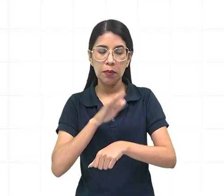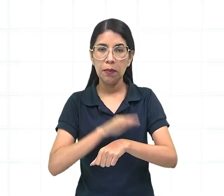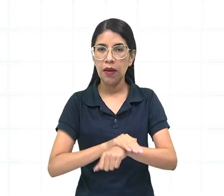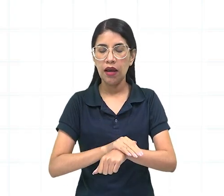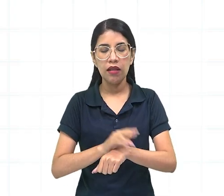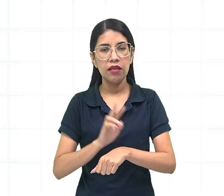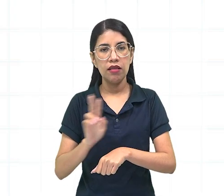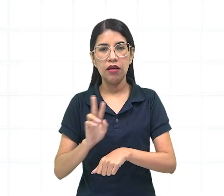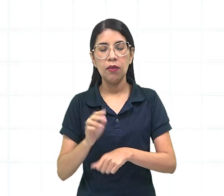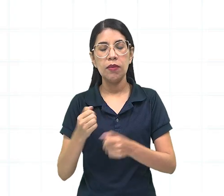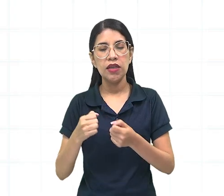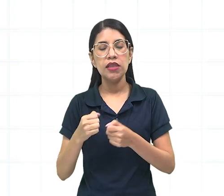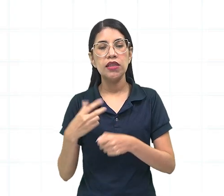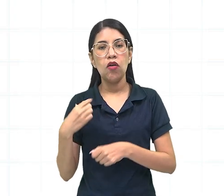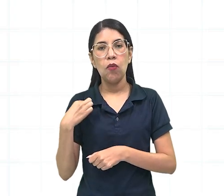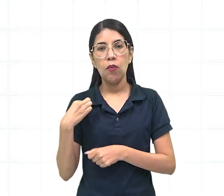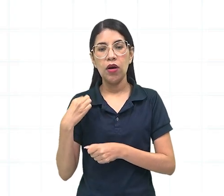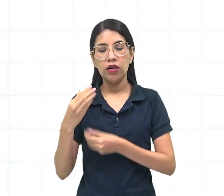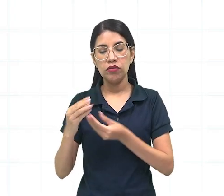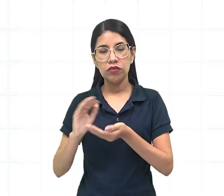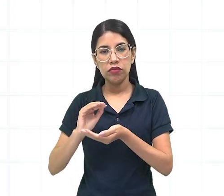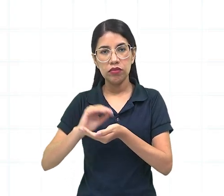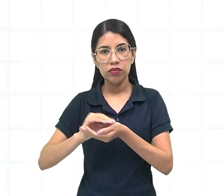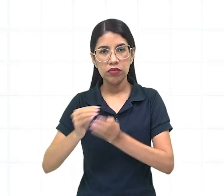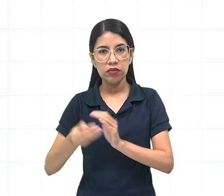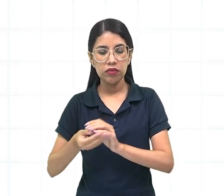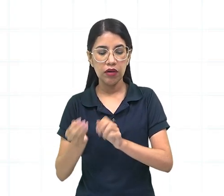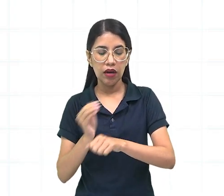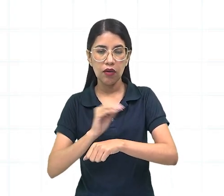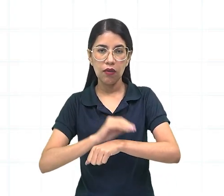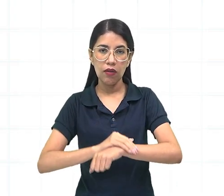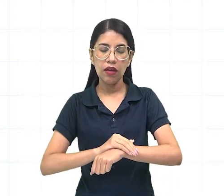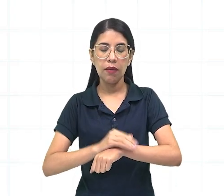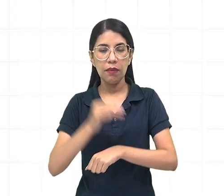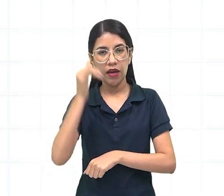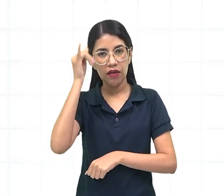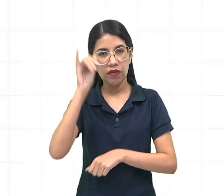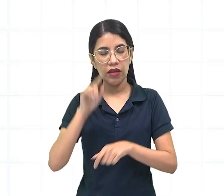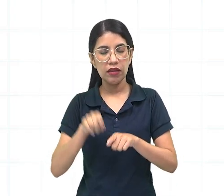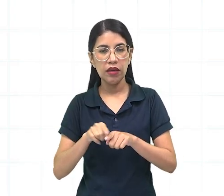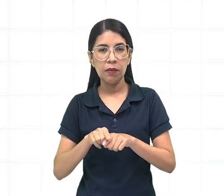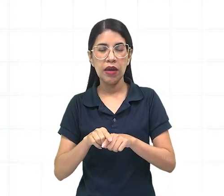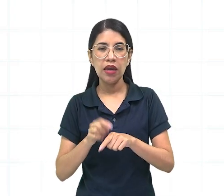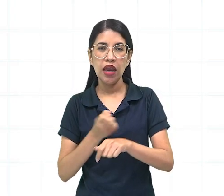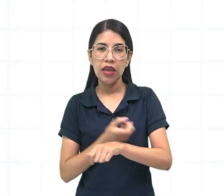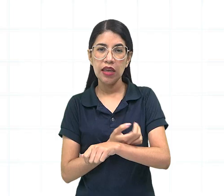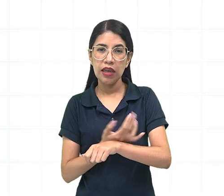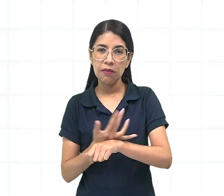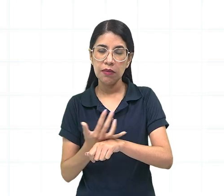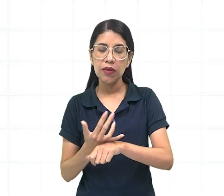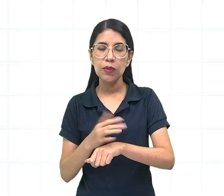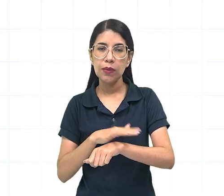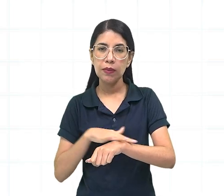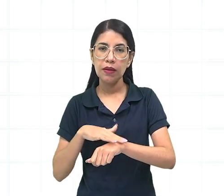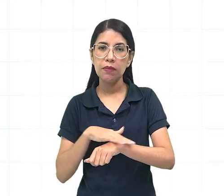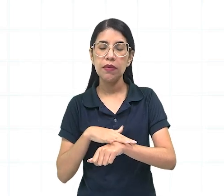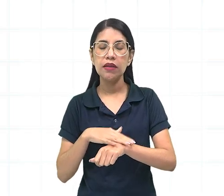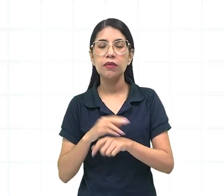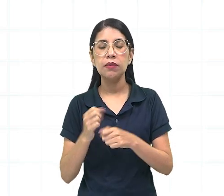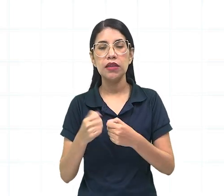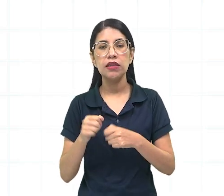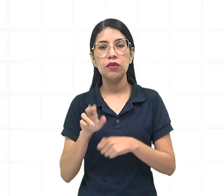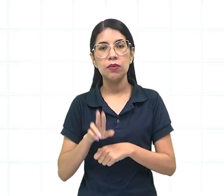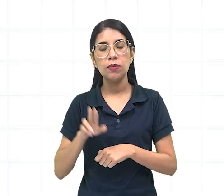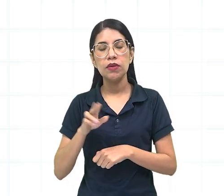num pano que é para o gelo também não queimar a pele da pessoa. Então, aplica o gelo na